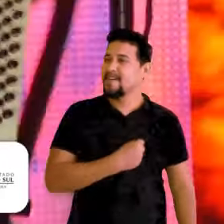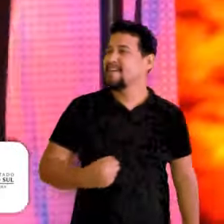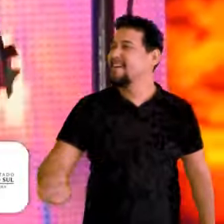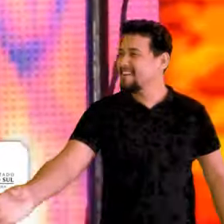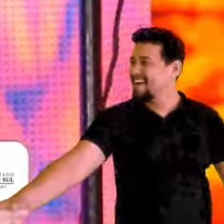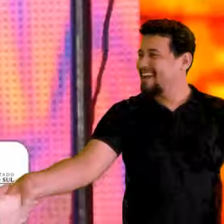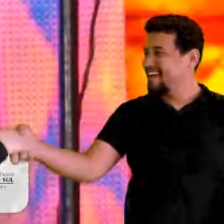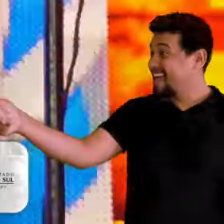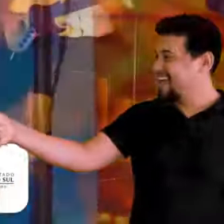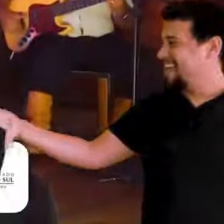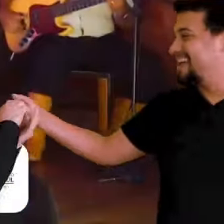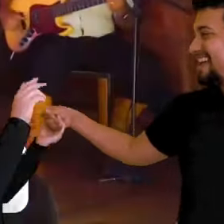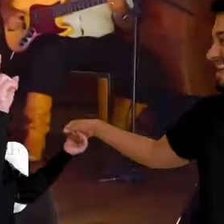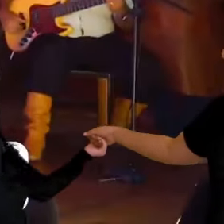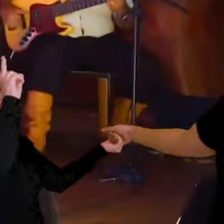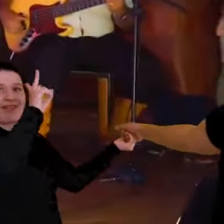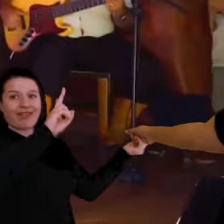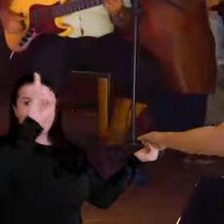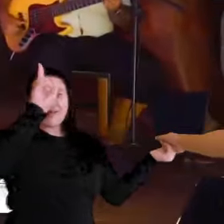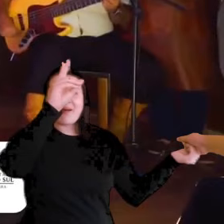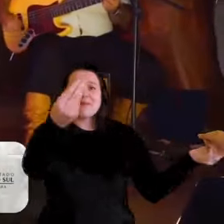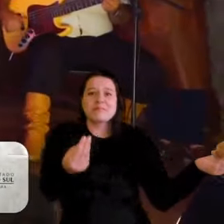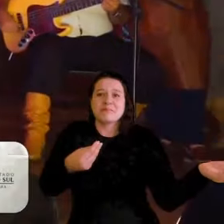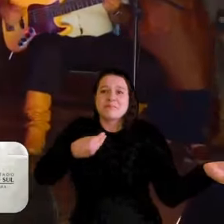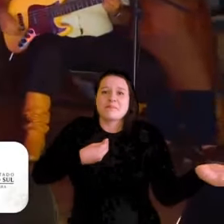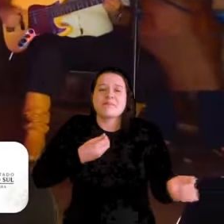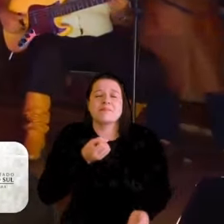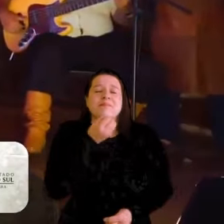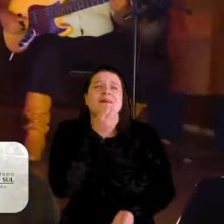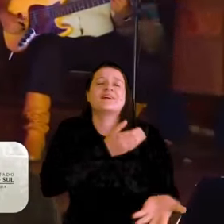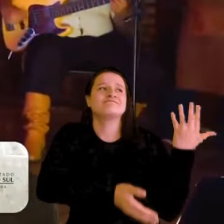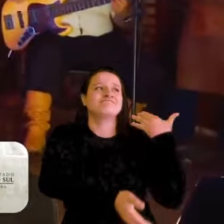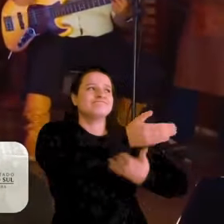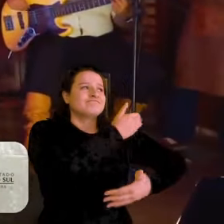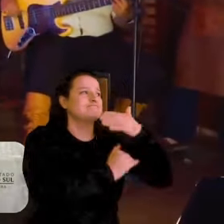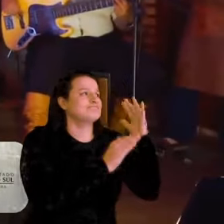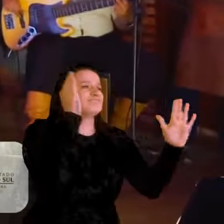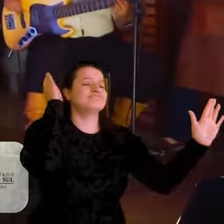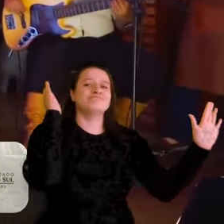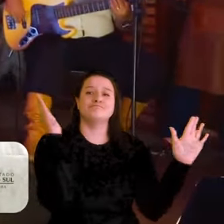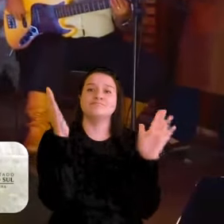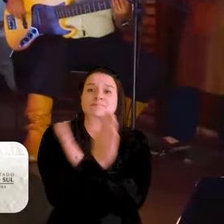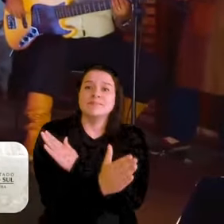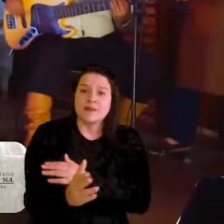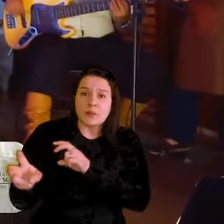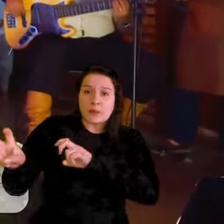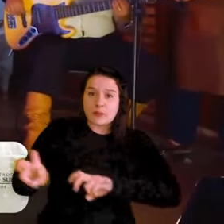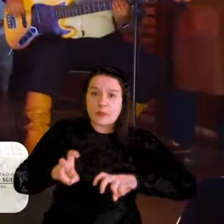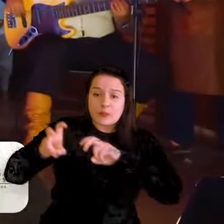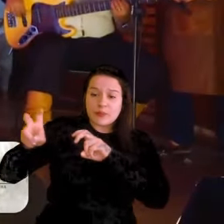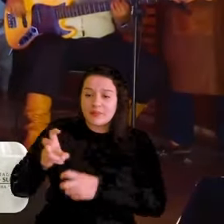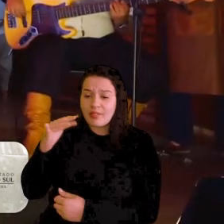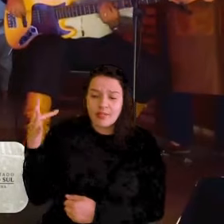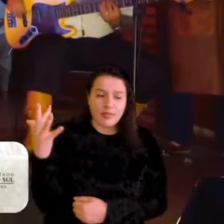Saudade no peito me lembra de alguém, me fazia tão bem. E a tempo partiu, meu rancho era lindo, cheio de